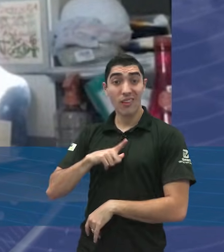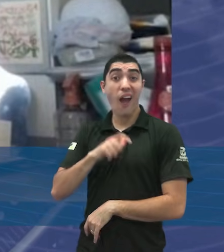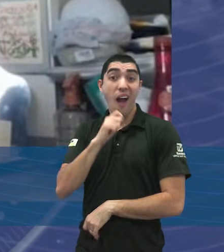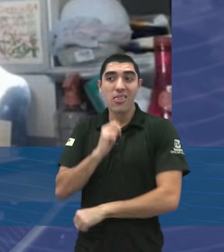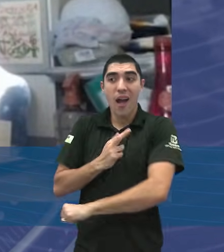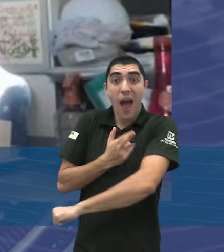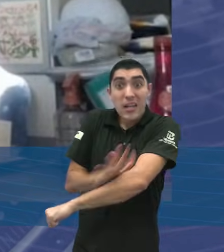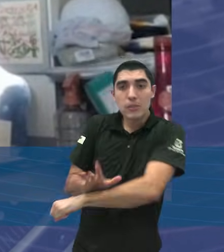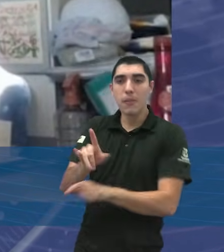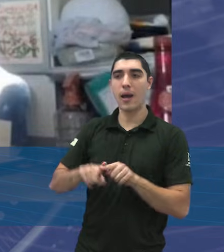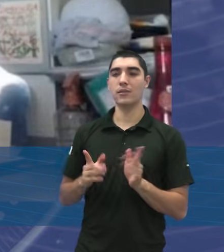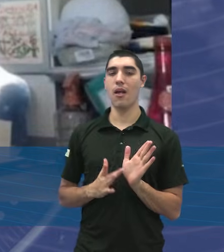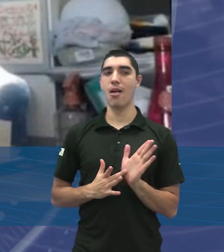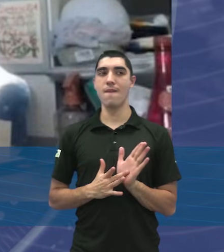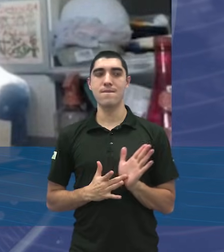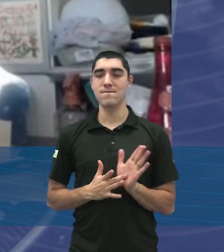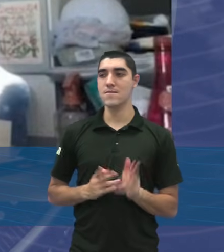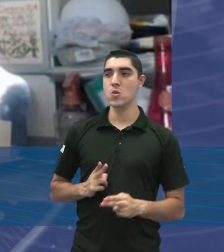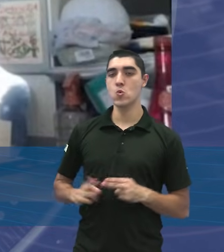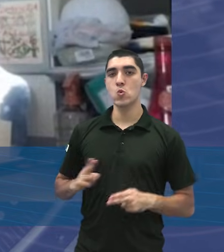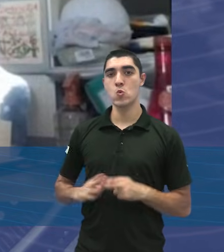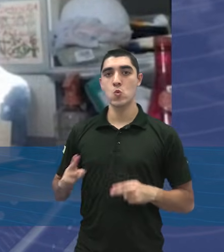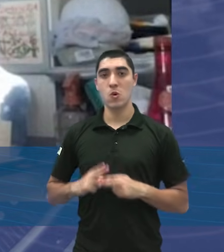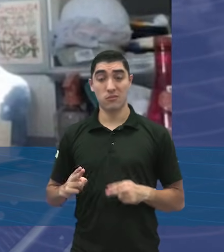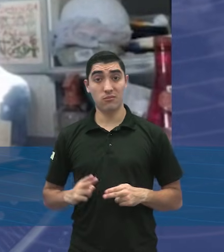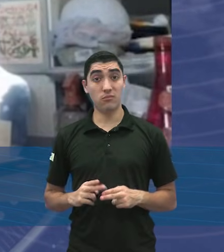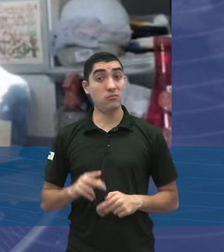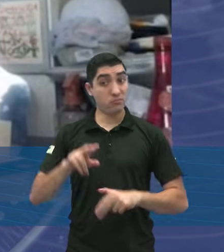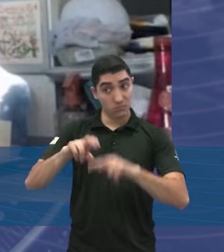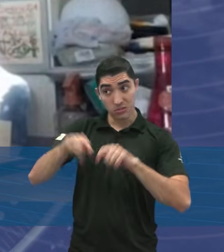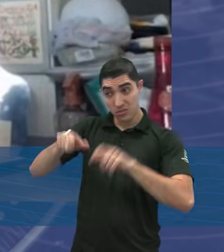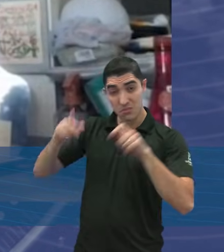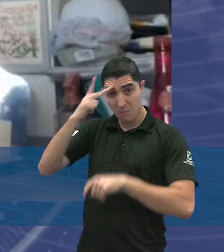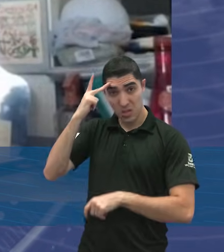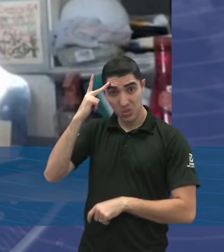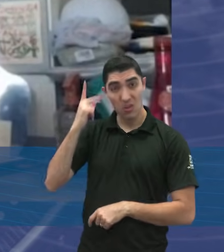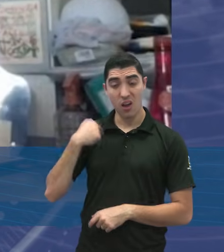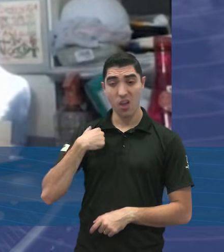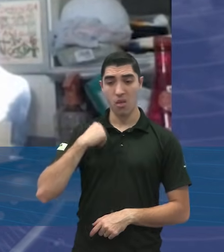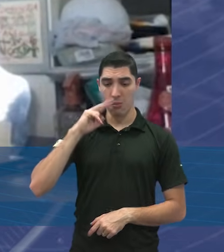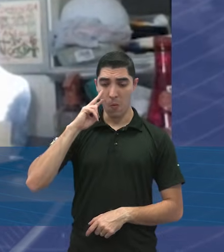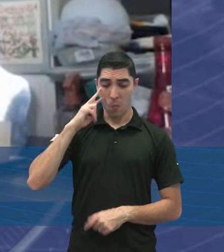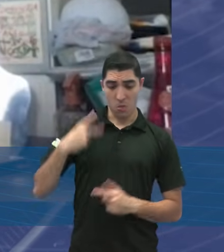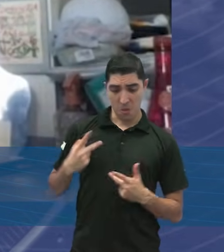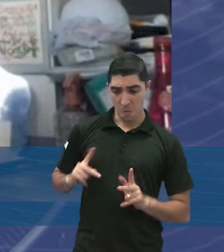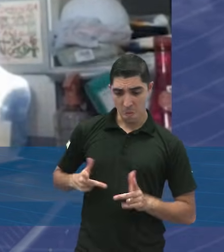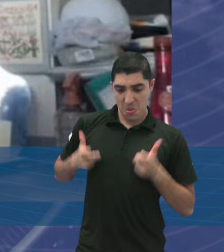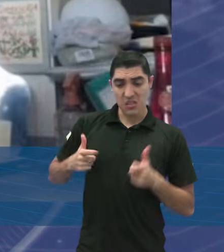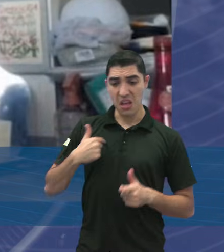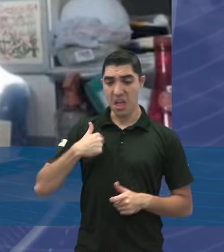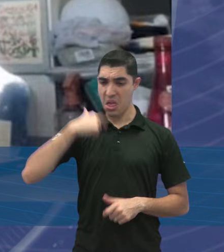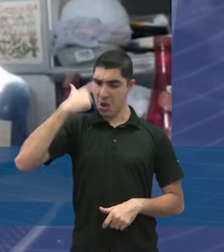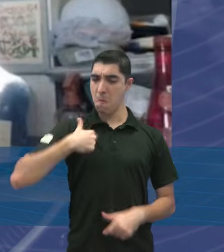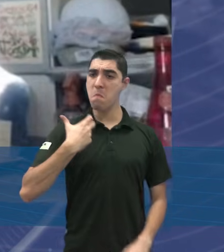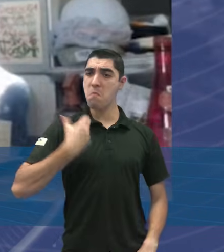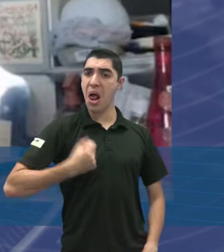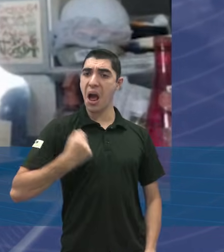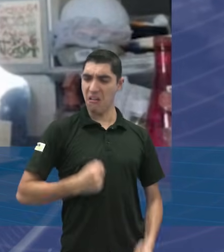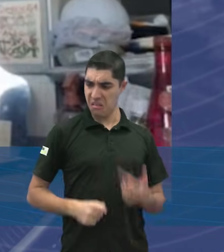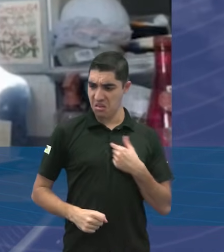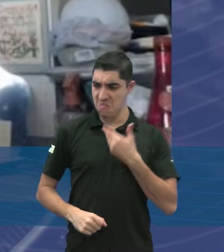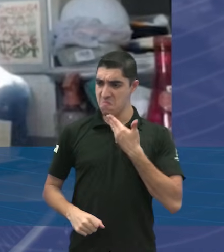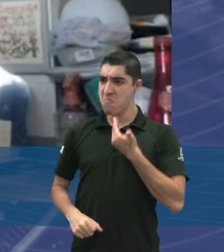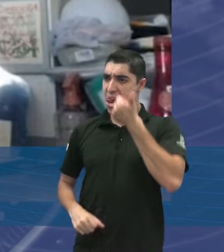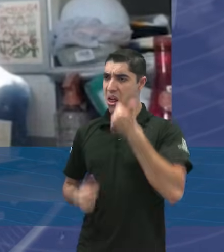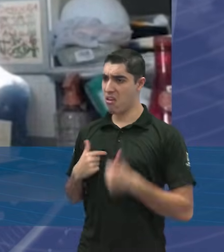né? A partir do momento que as pessoas não se reconhecem racistas e não reconhecem o privilégio branco, elas fazem